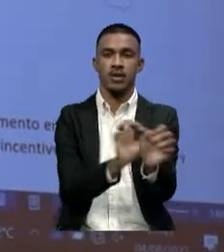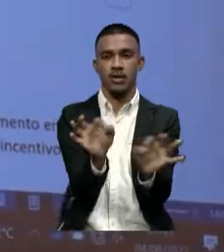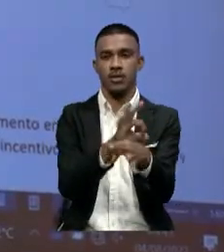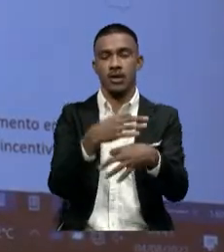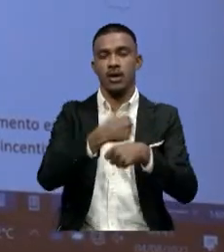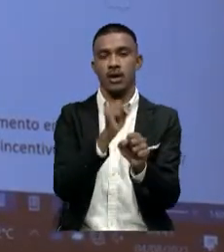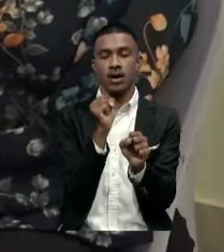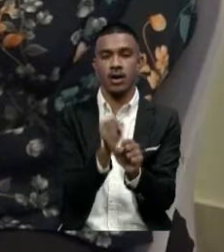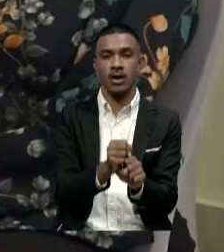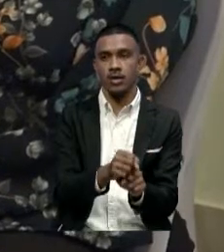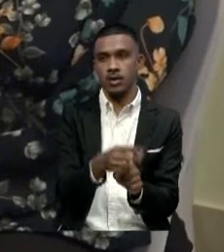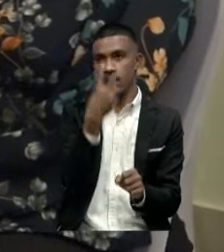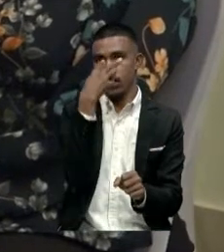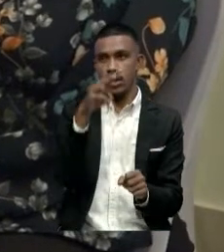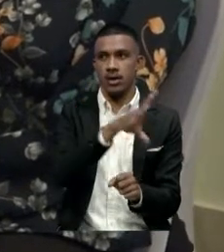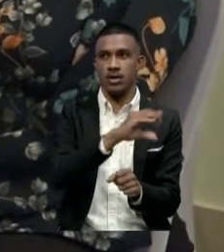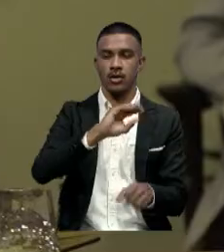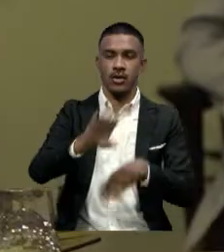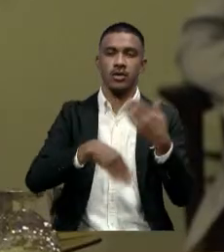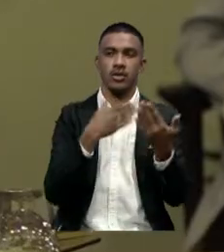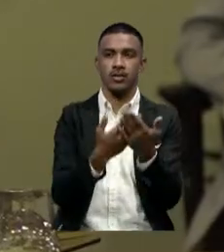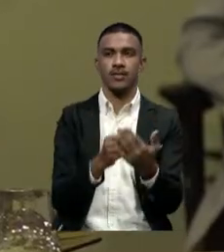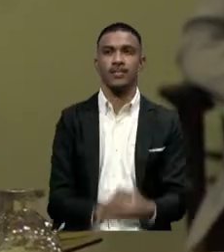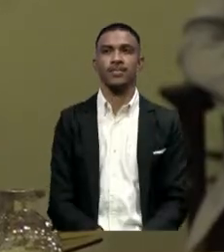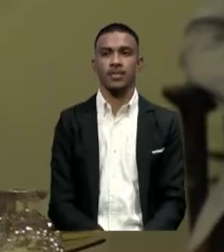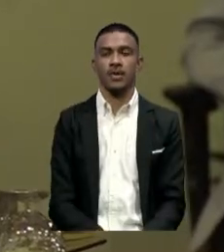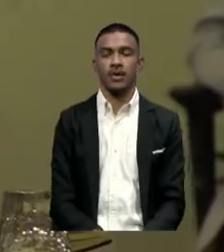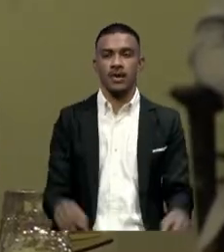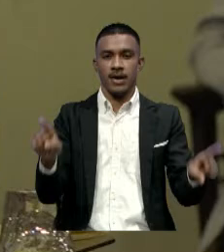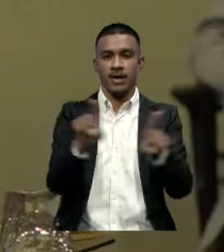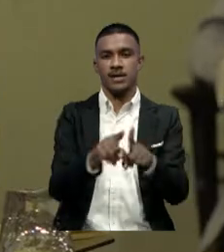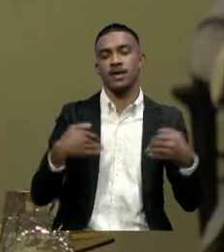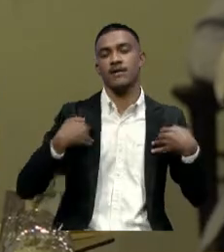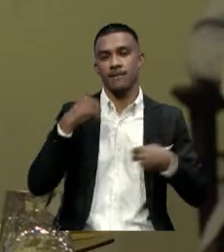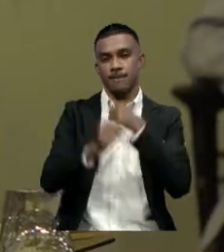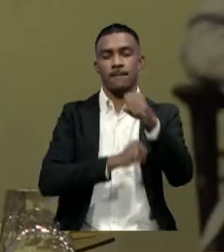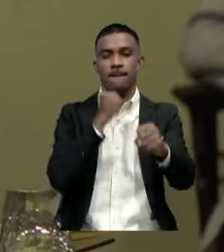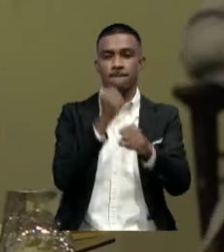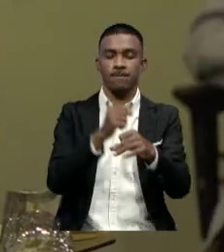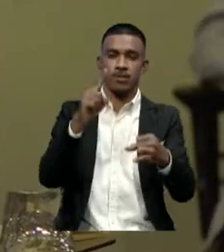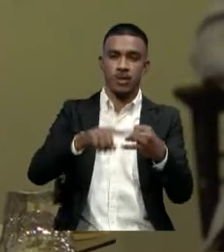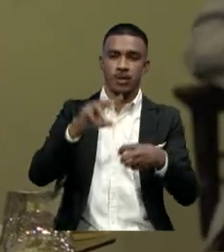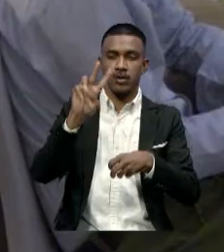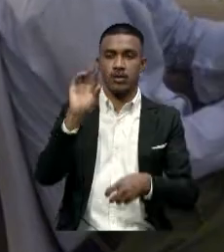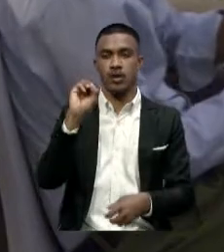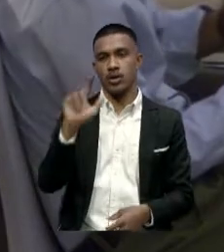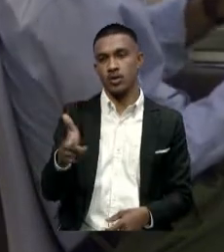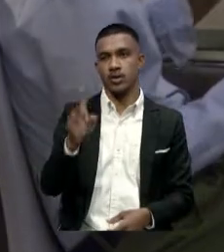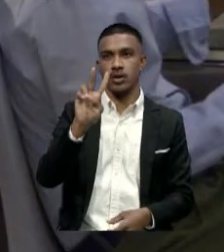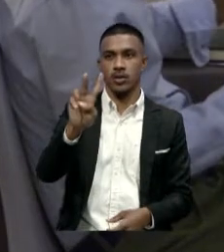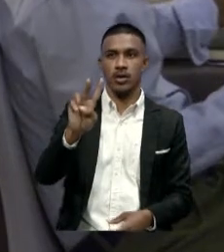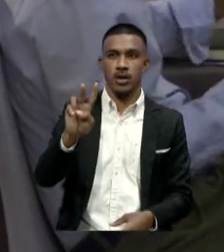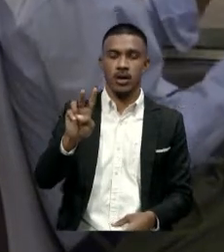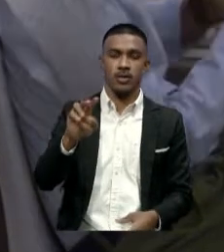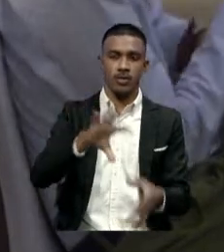nebehalo consultação geral ho parte relevante hotu. Nune ia inisiu tinan rihun rua ron noresin rua ekipa